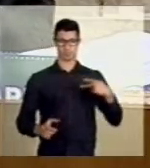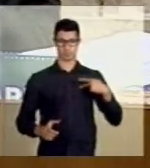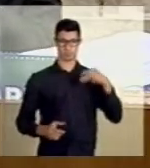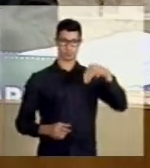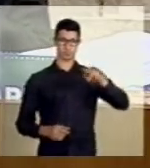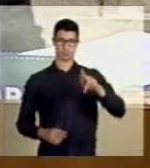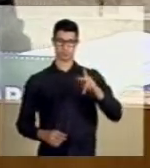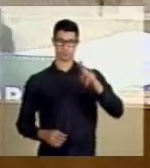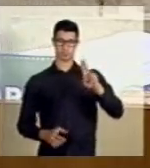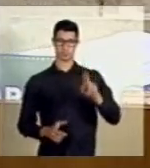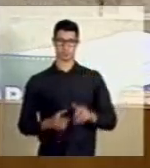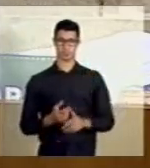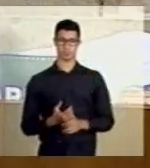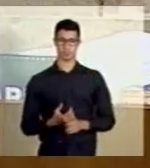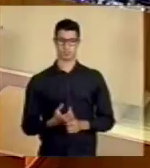Muito obrigada.